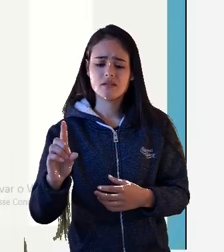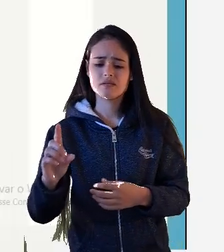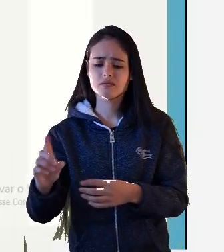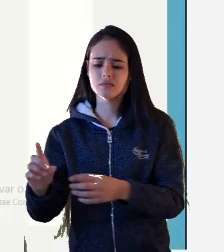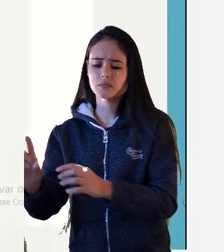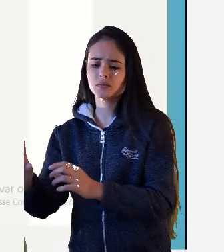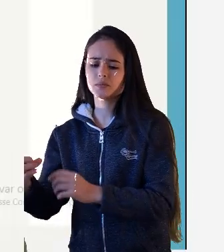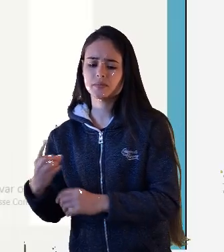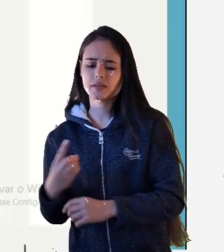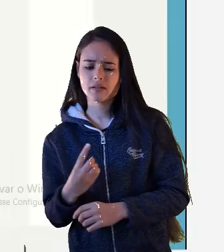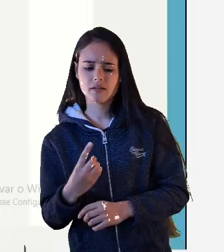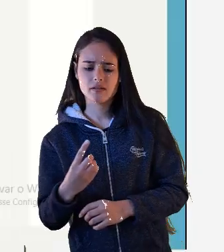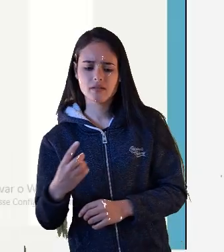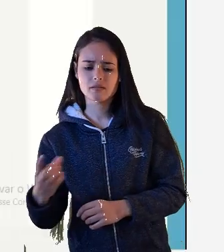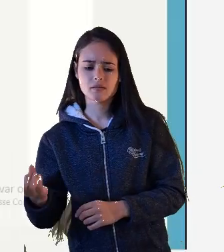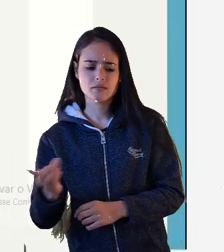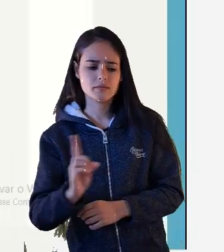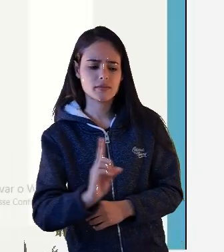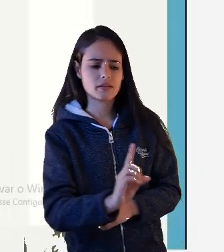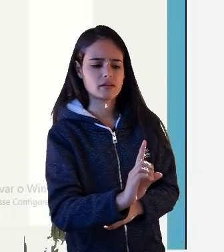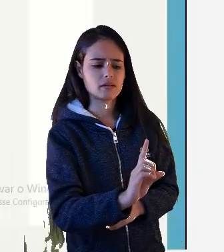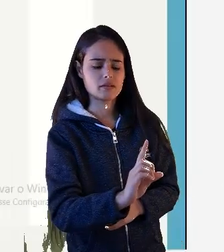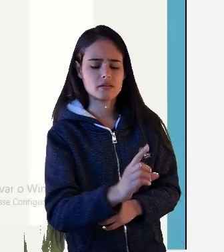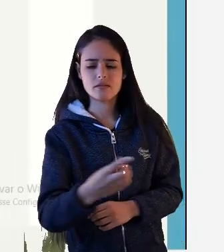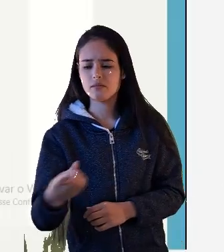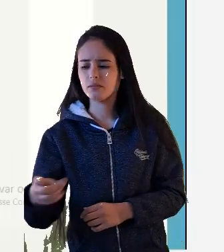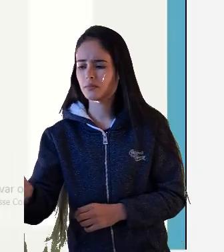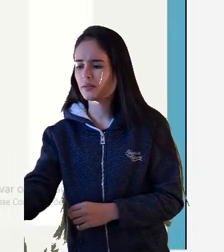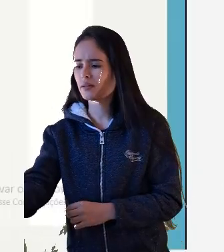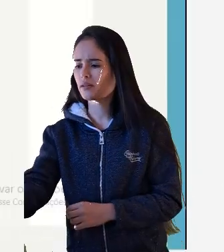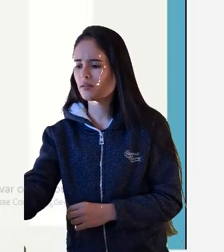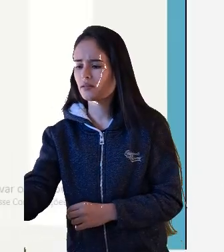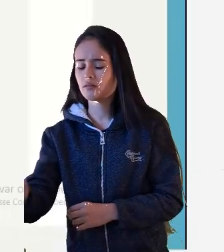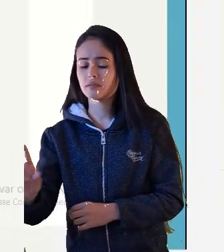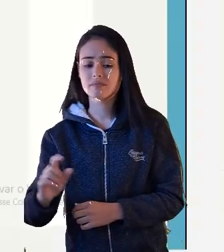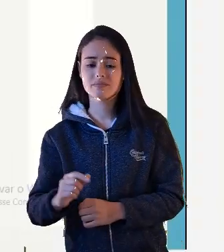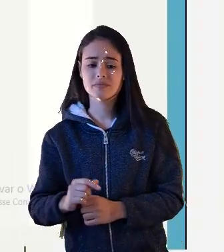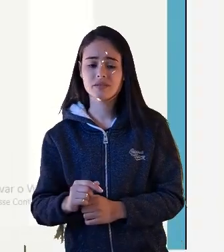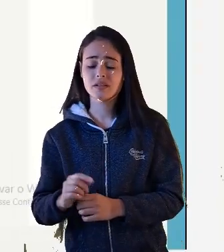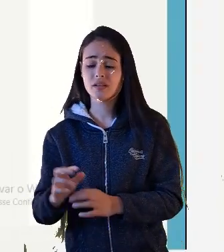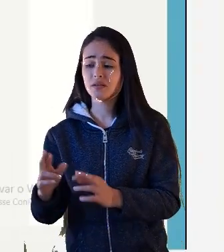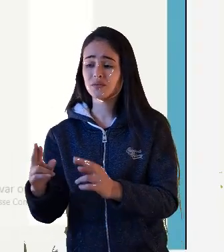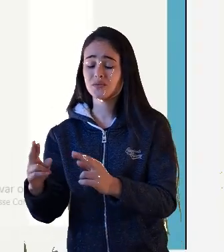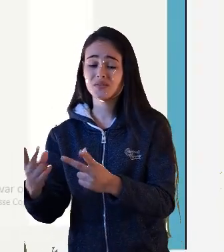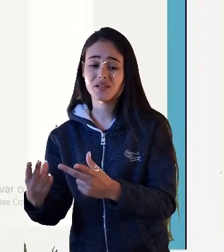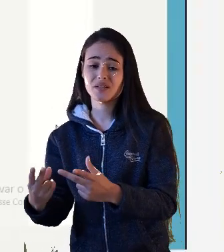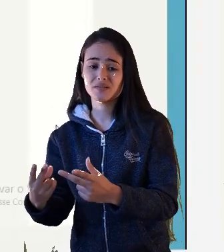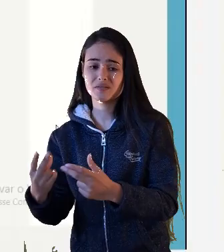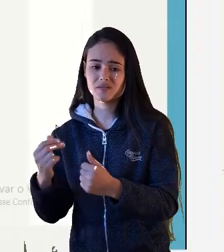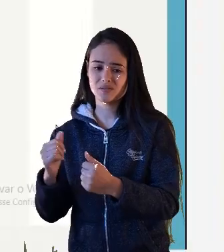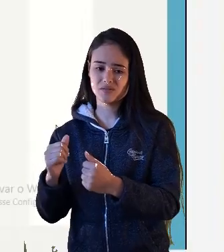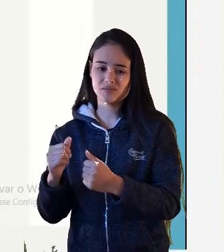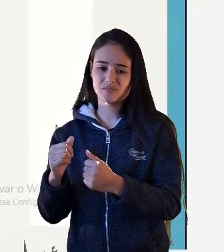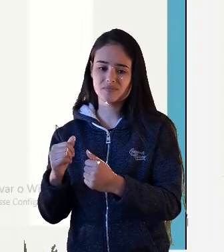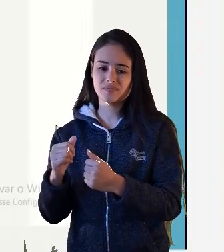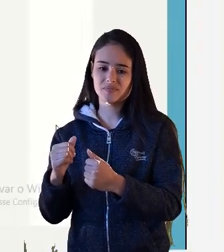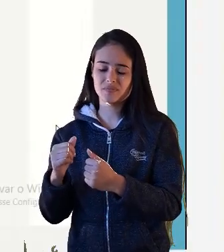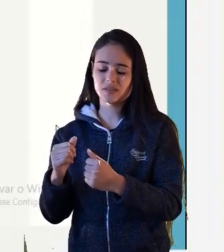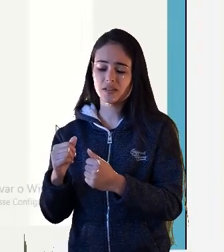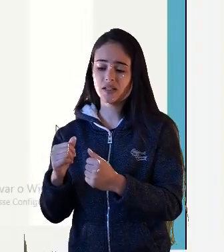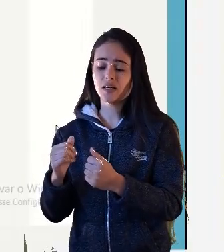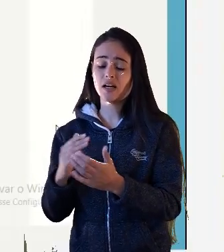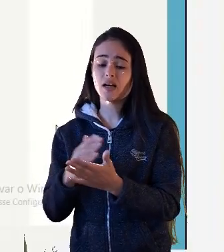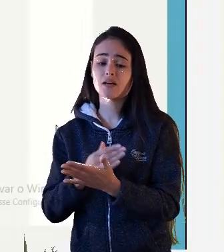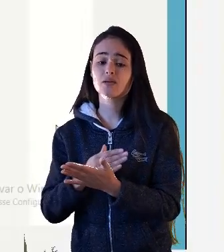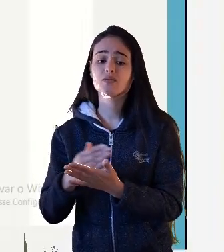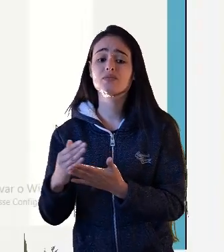da religião dos pretos no Brasil, né? Nos Estados Unidos também é assim, né? Os protestantes nos Estados Unidos têm